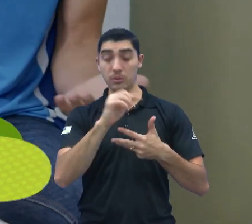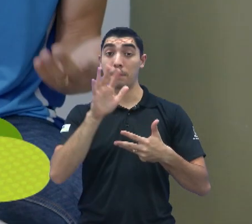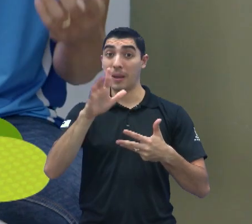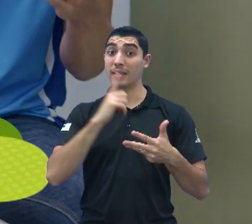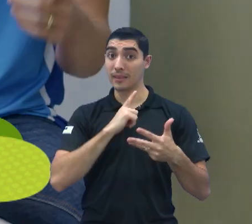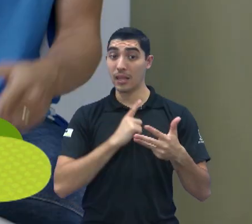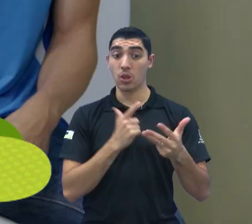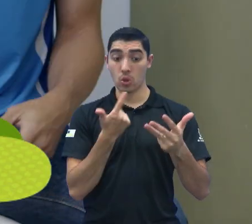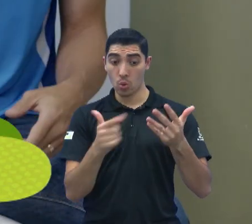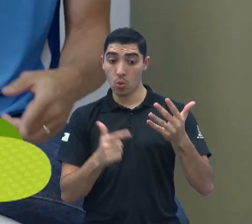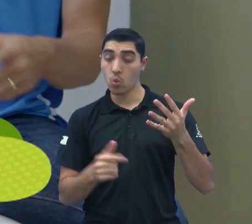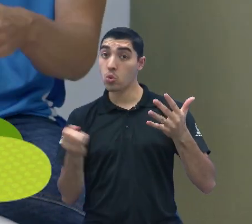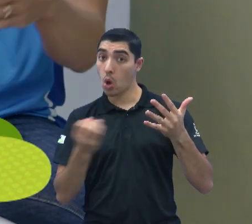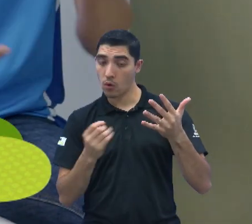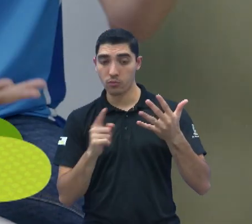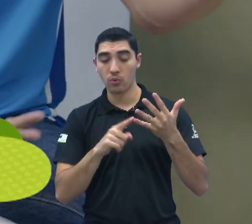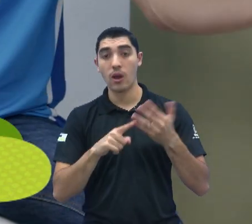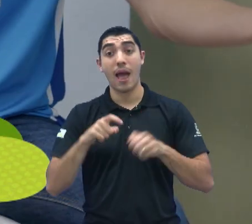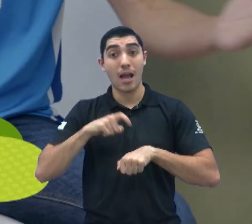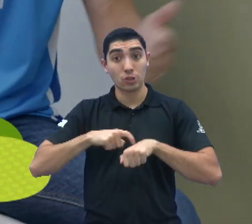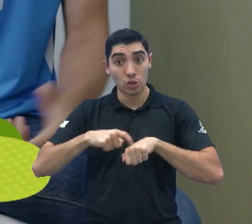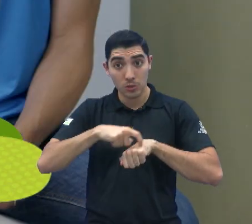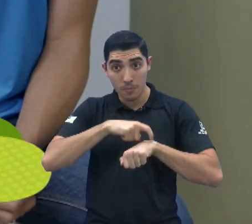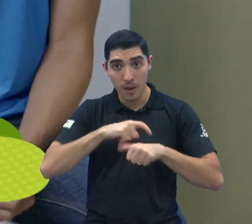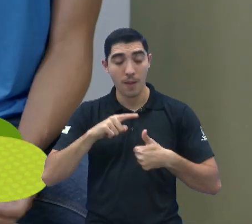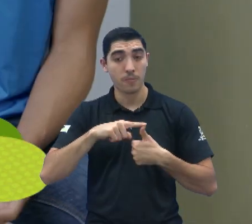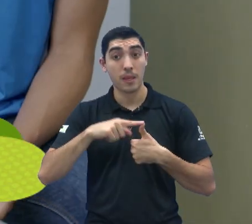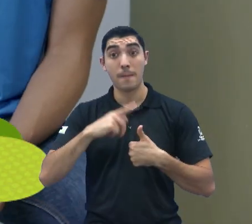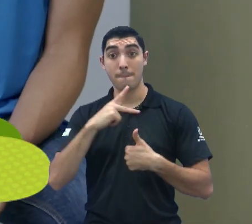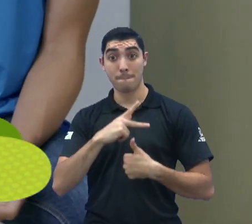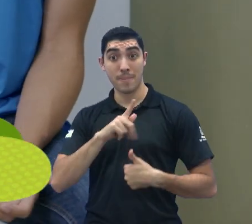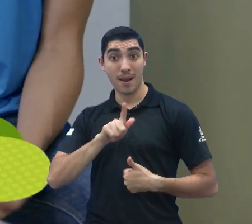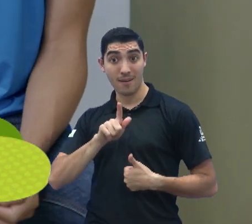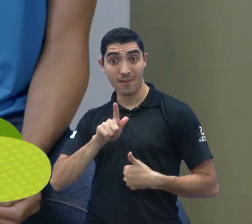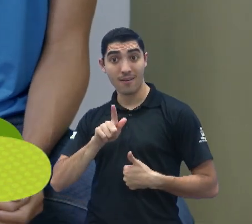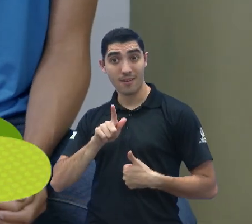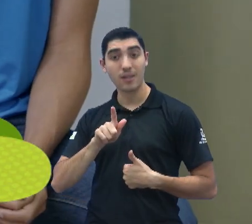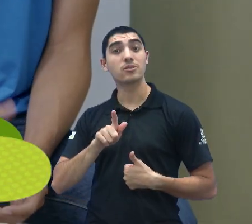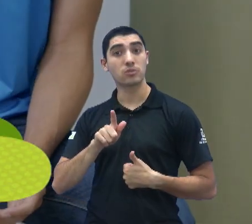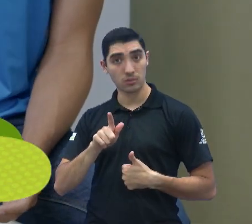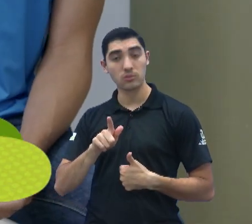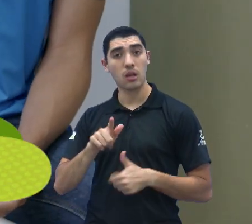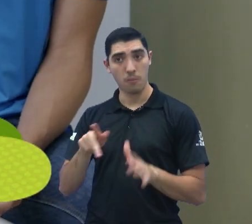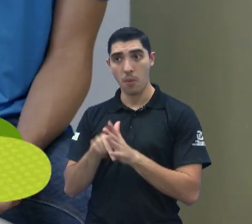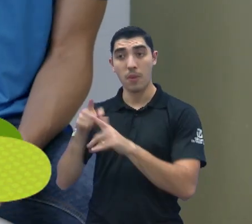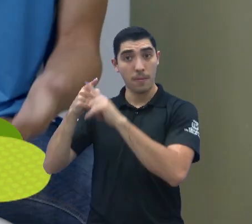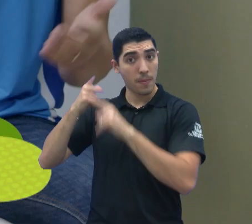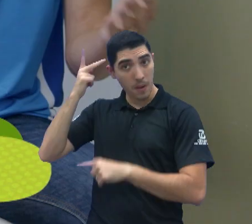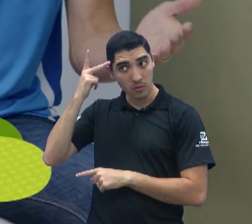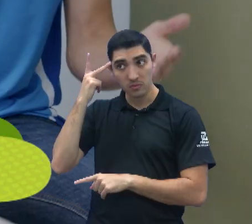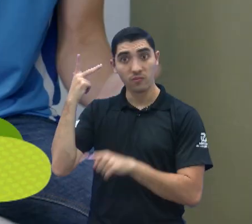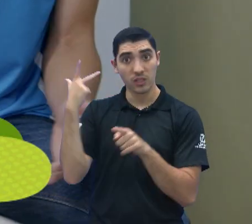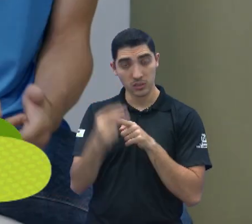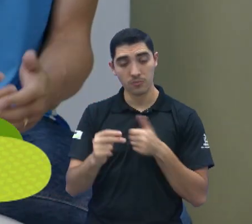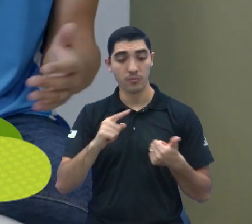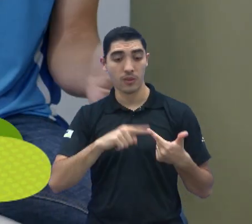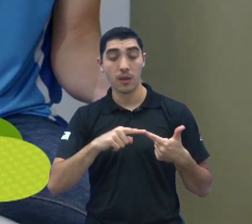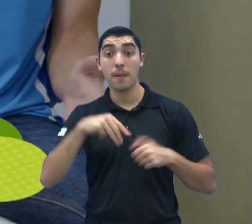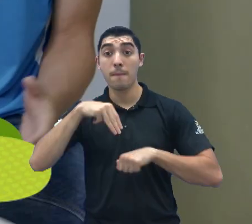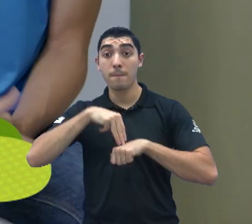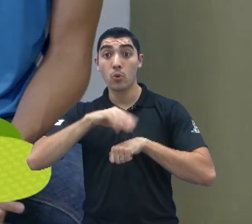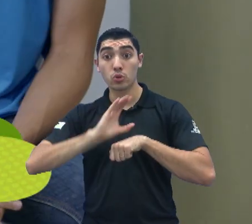né? Atibaia, Praia Grande acabou de ganhar do SESI na segunda rodada do Paulista. E ainda Mogi, que vai jogar a B,